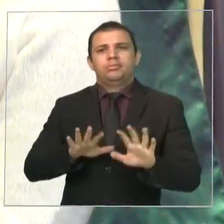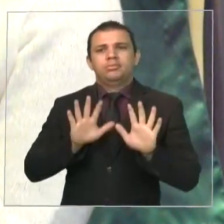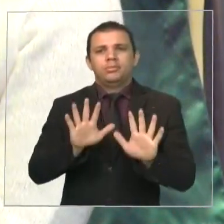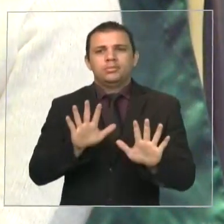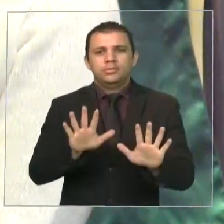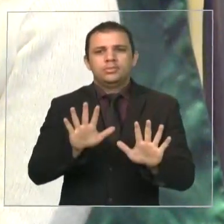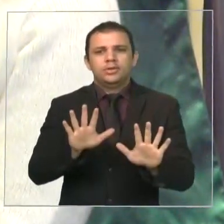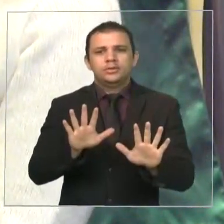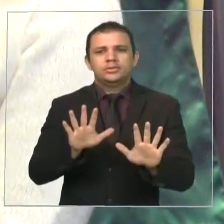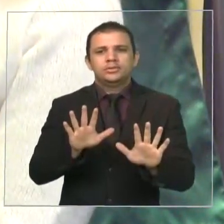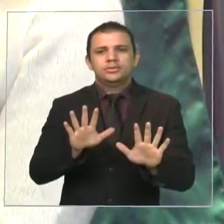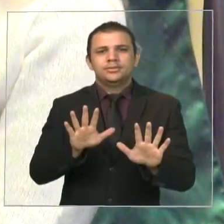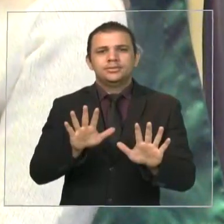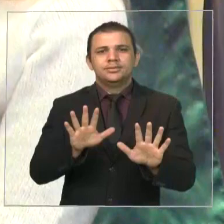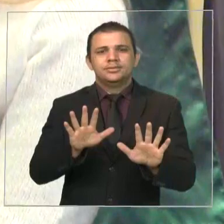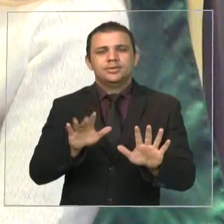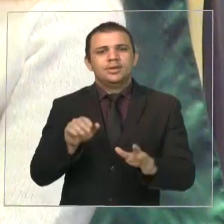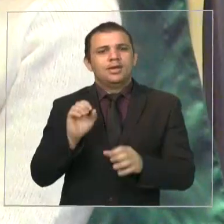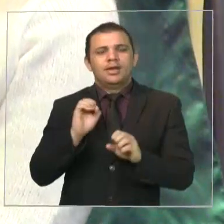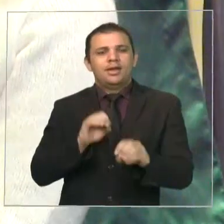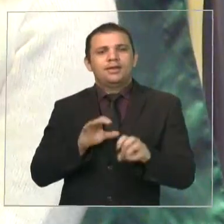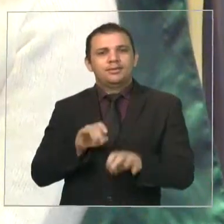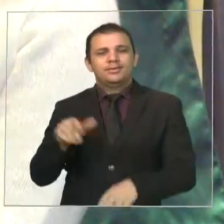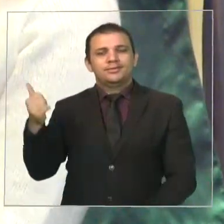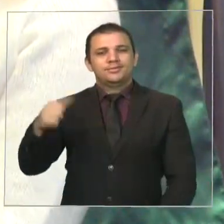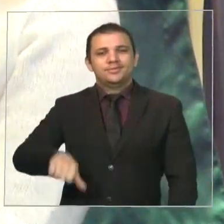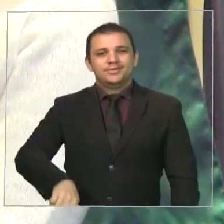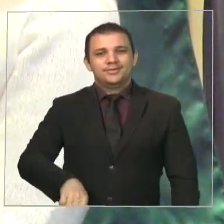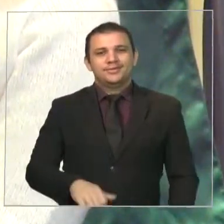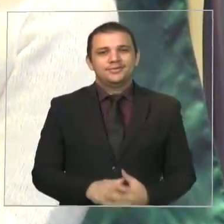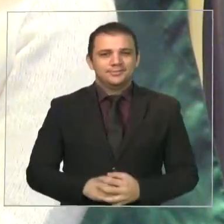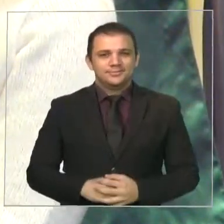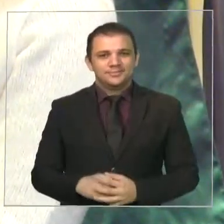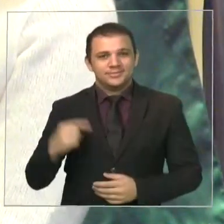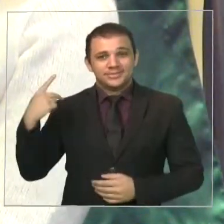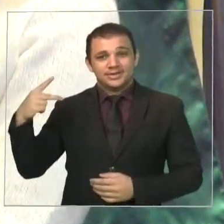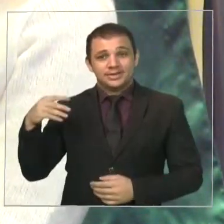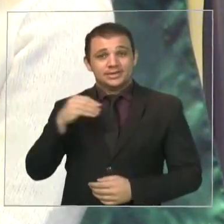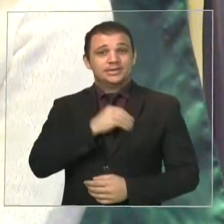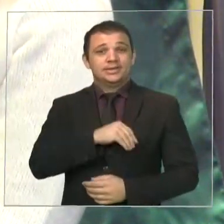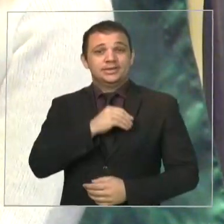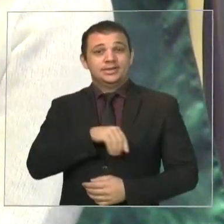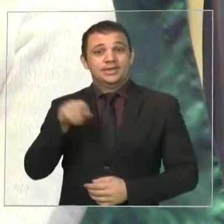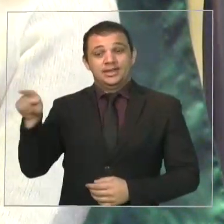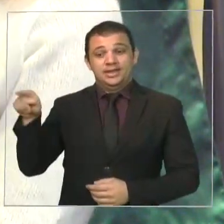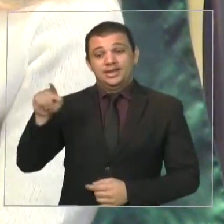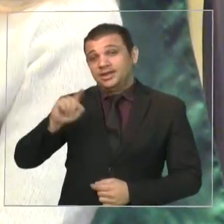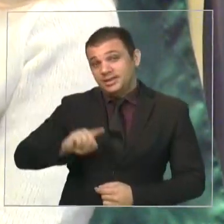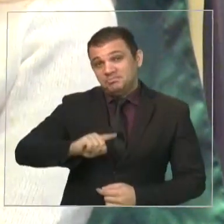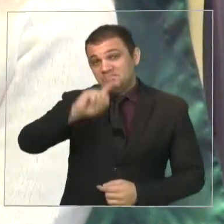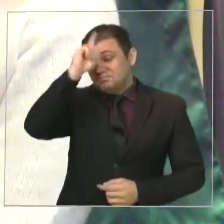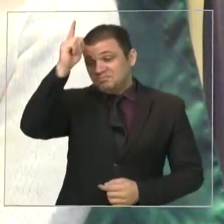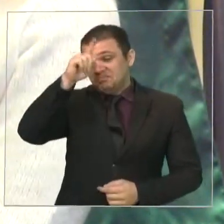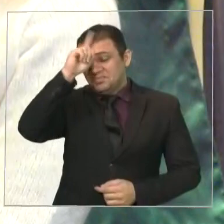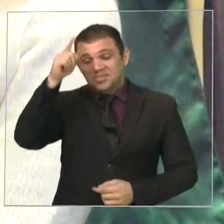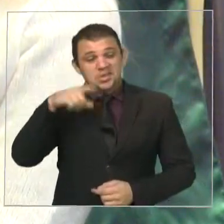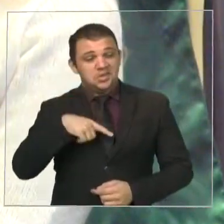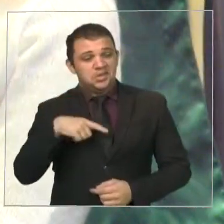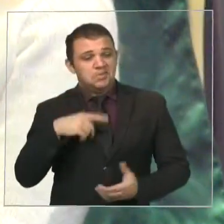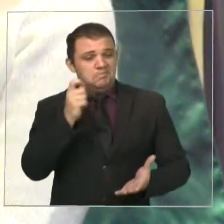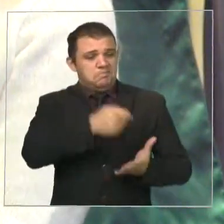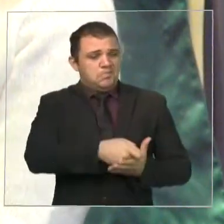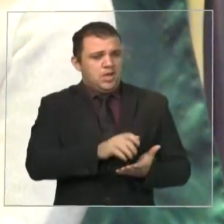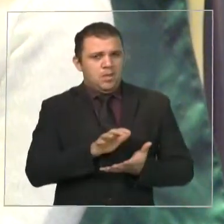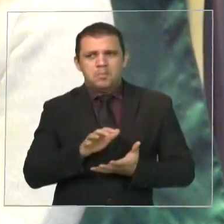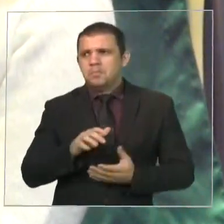horrível. Aquele salário que ele inventa, que paga quando se vai calcular, não é aquilo que ele paga. Que negócio